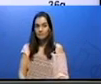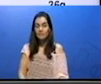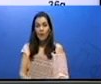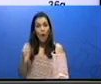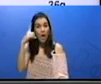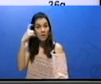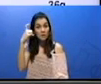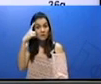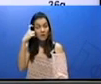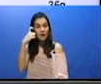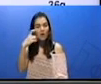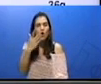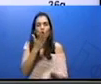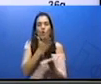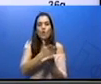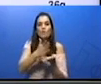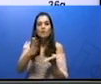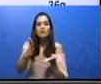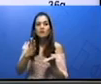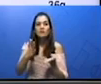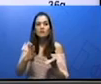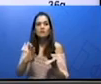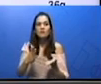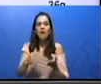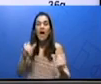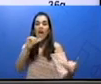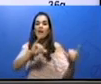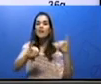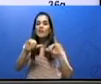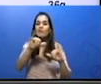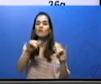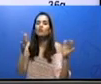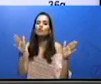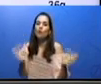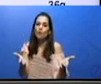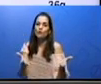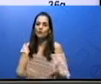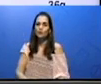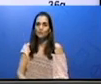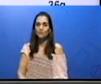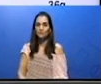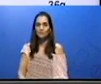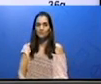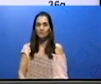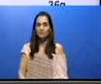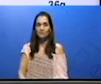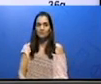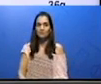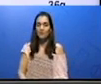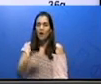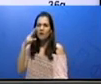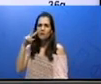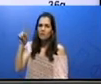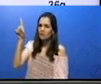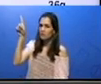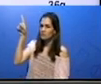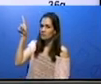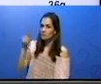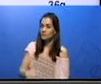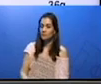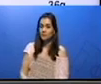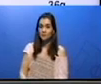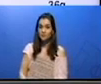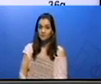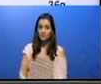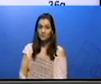ideia deu origem à química moderna. Então, aqui no exemplo que nós temos a reação do